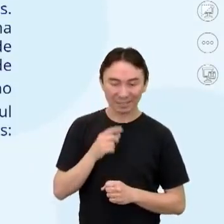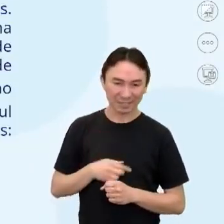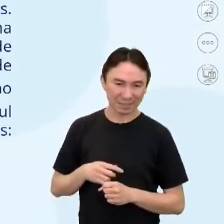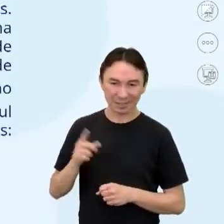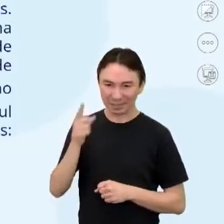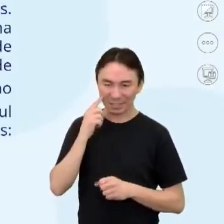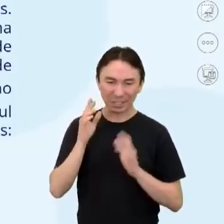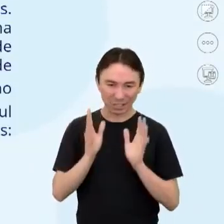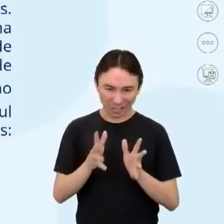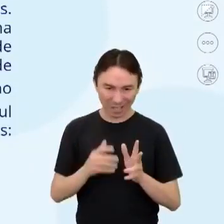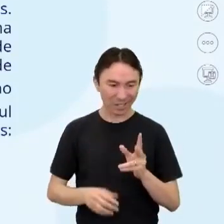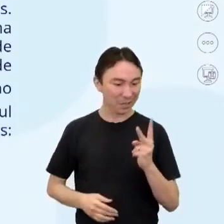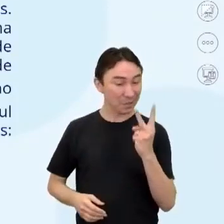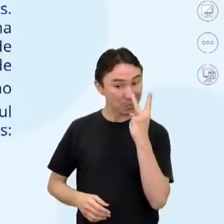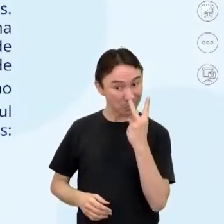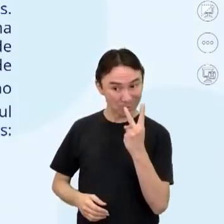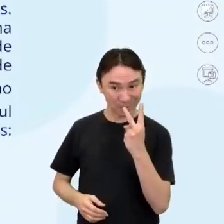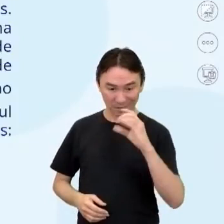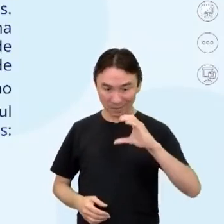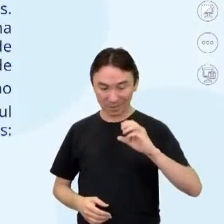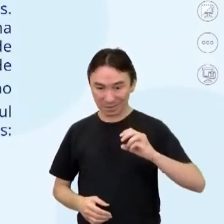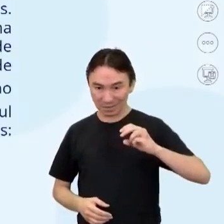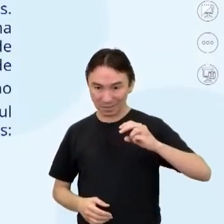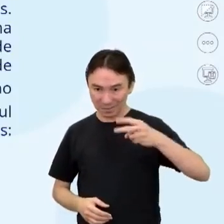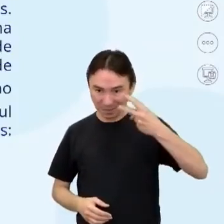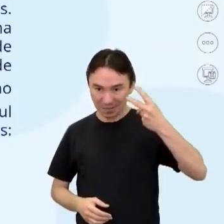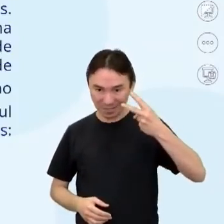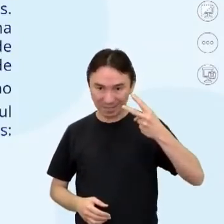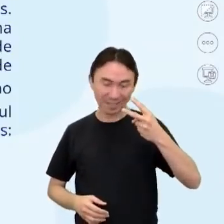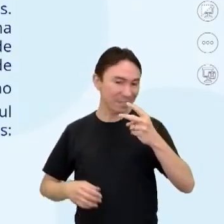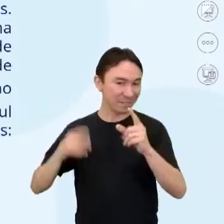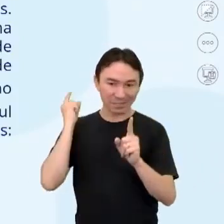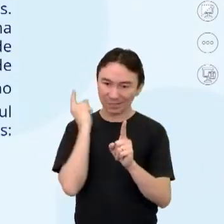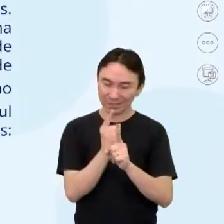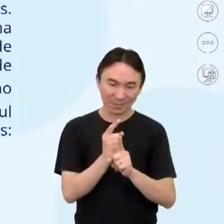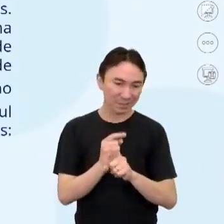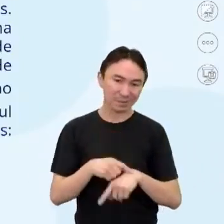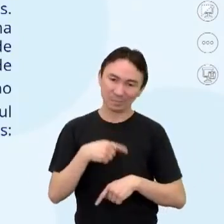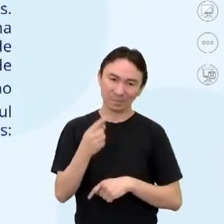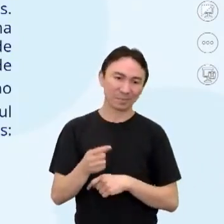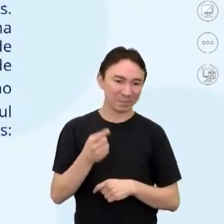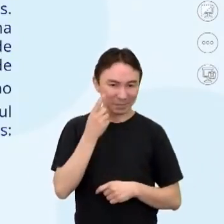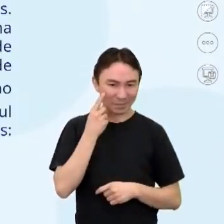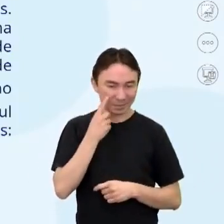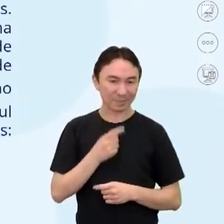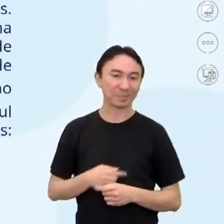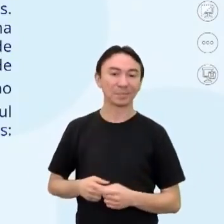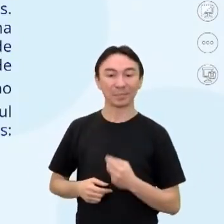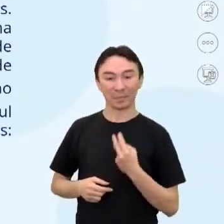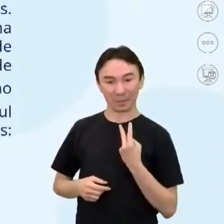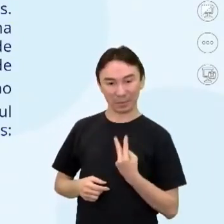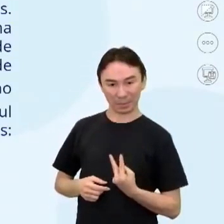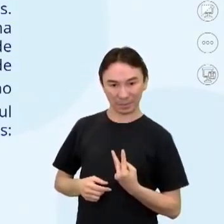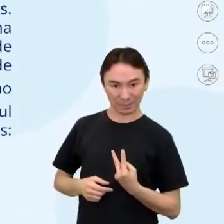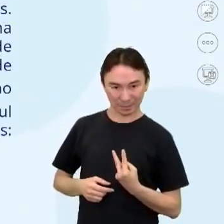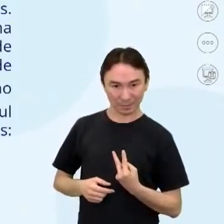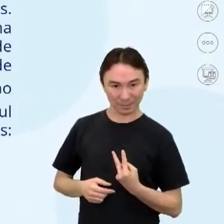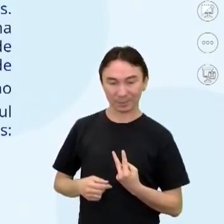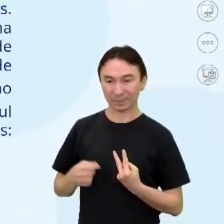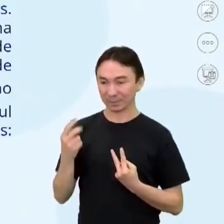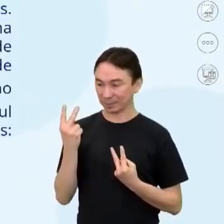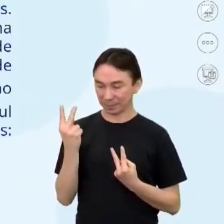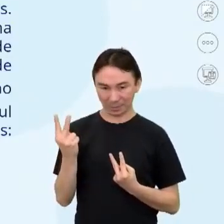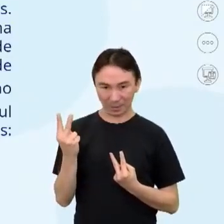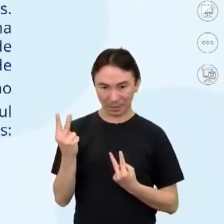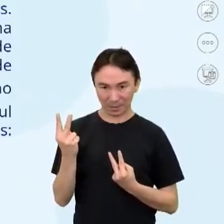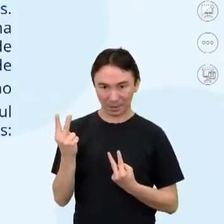Aí acabou todo o problema. A área em azul aqui, ó, vamos contar? 2. Olha lá na sequência. 4.